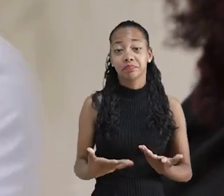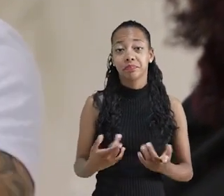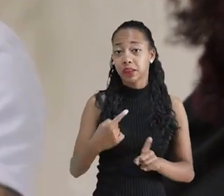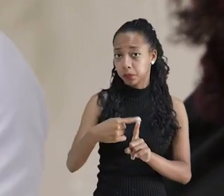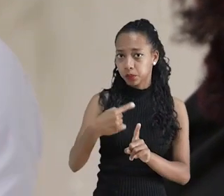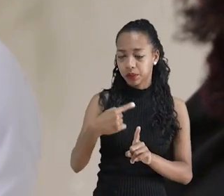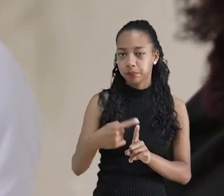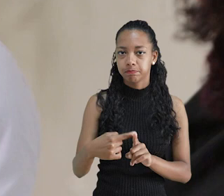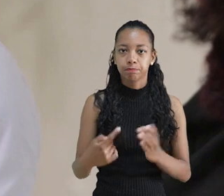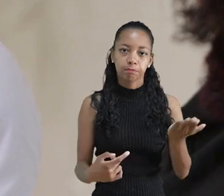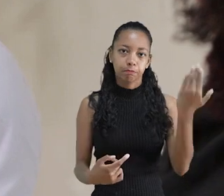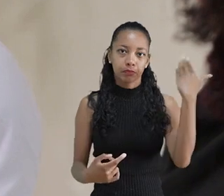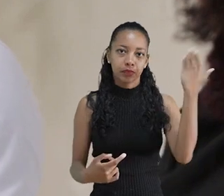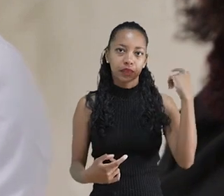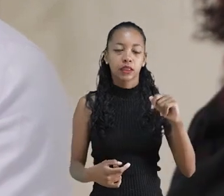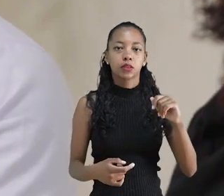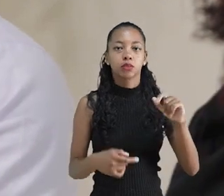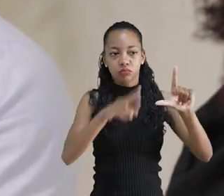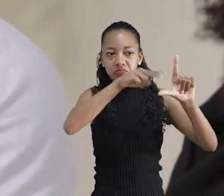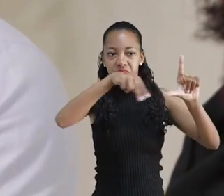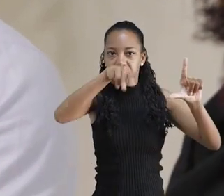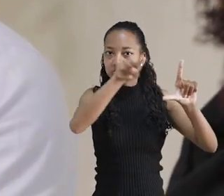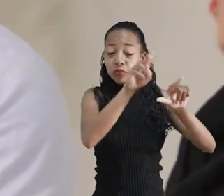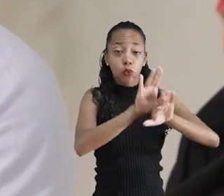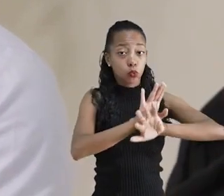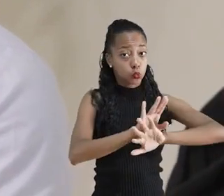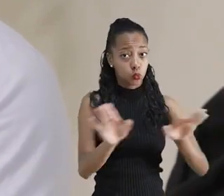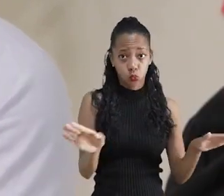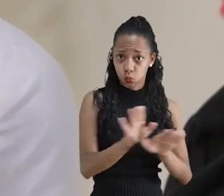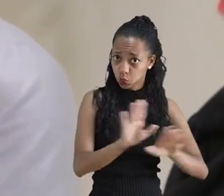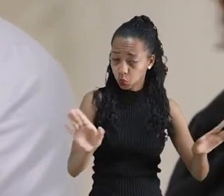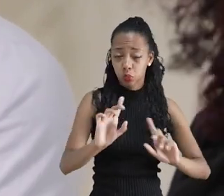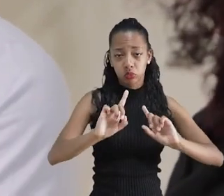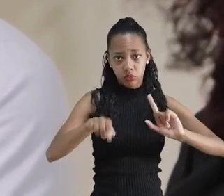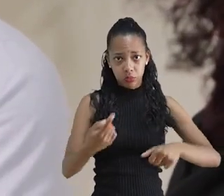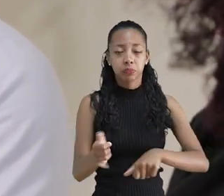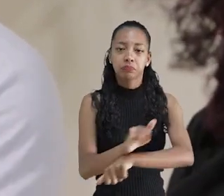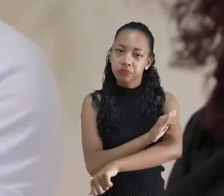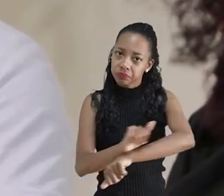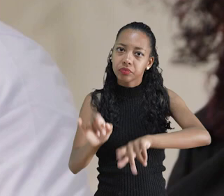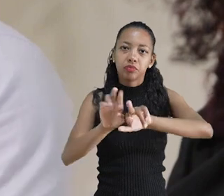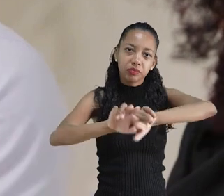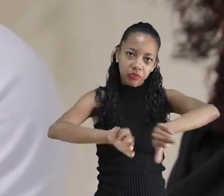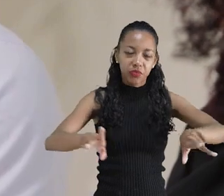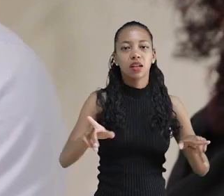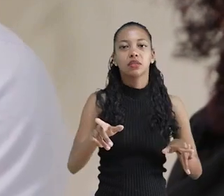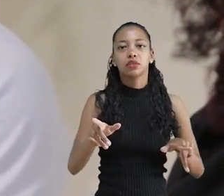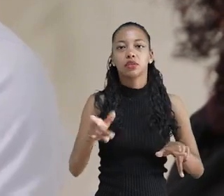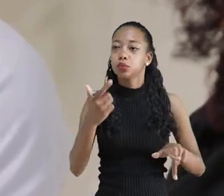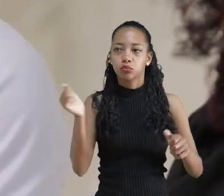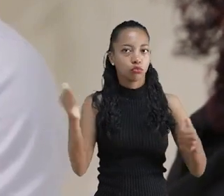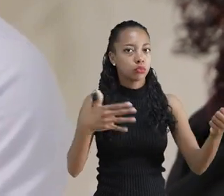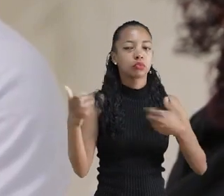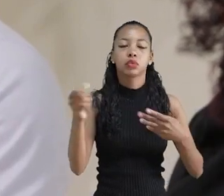nossa única ferramenta e principal ferramenta era o audiovisual que depois a gente viu e as demandas foram surgindo que nós